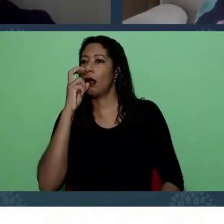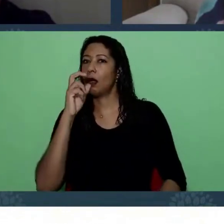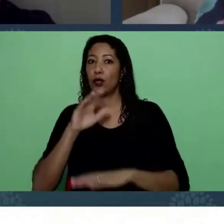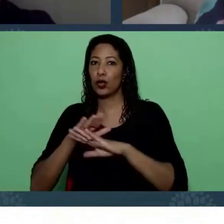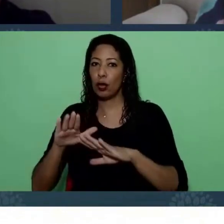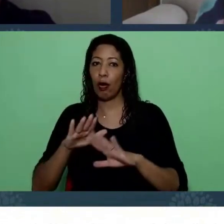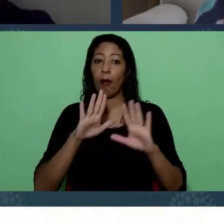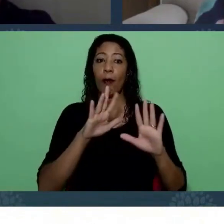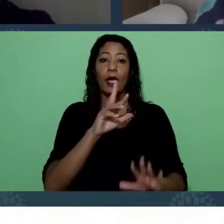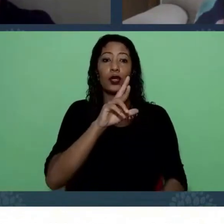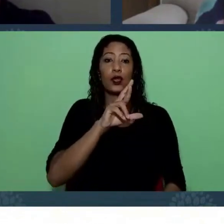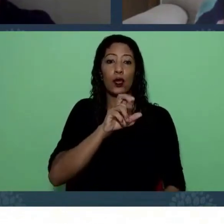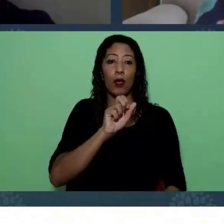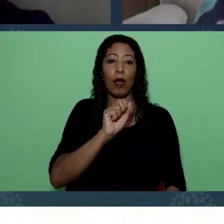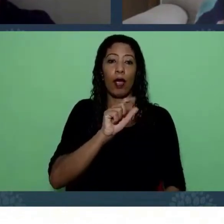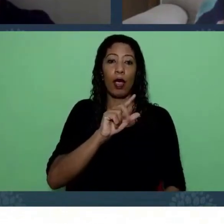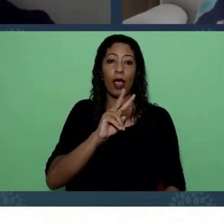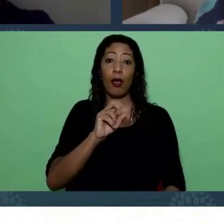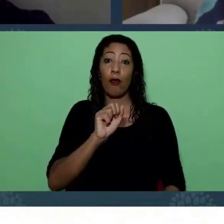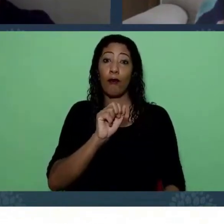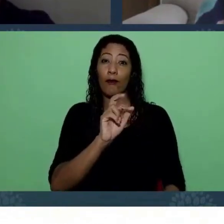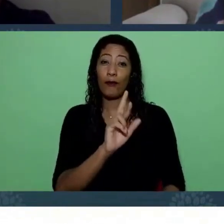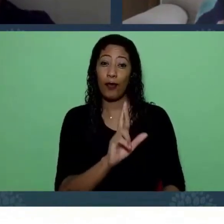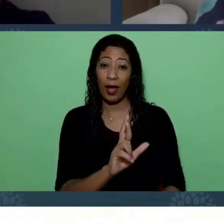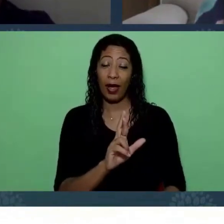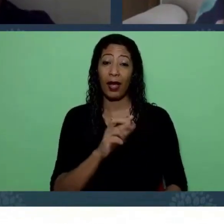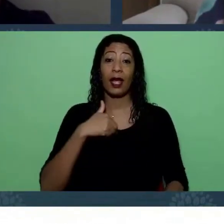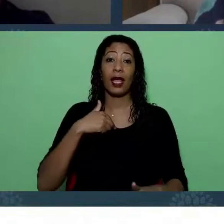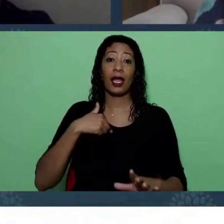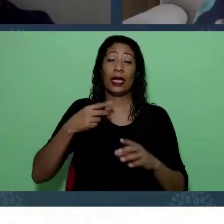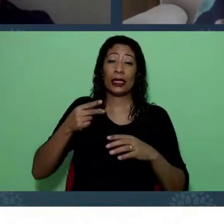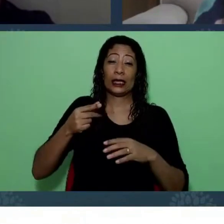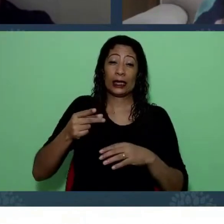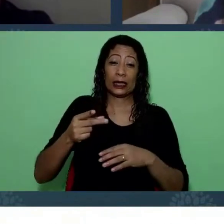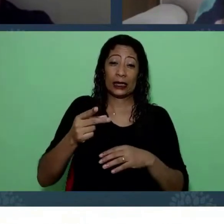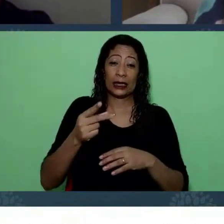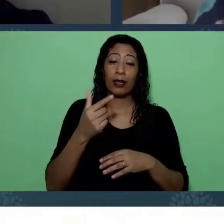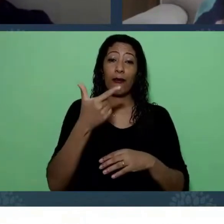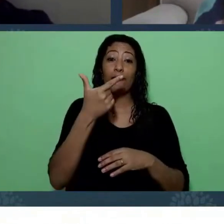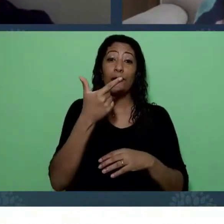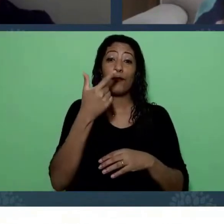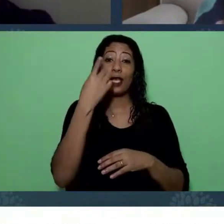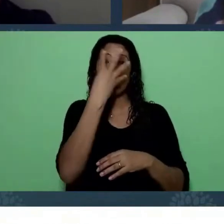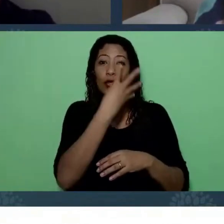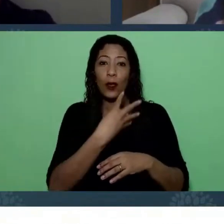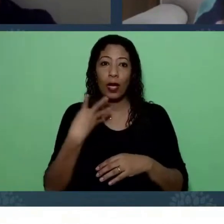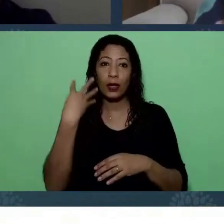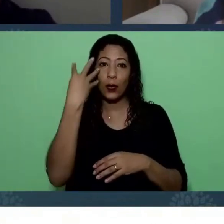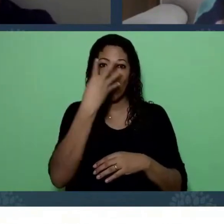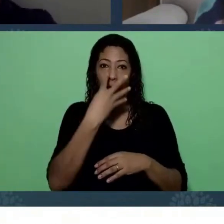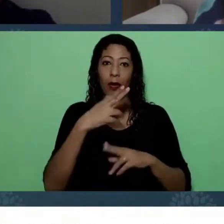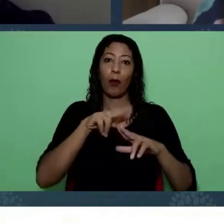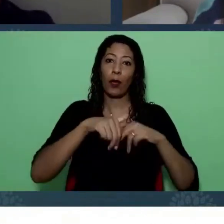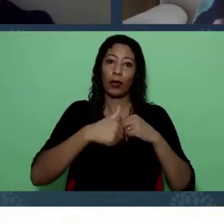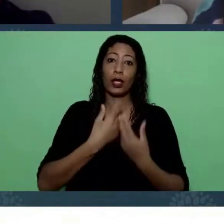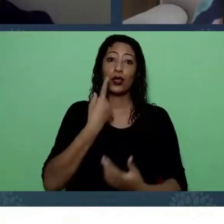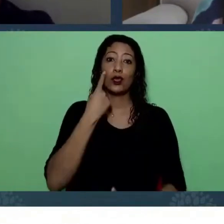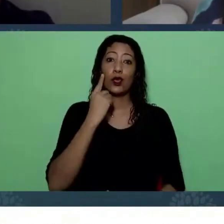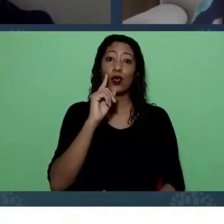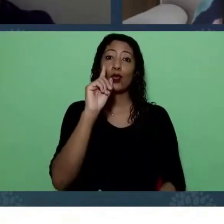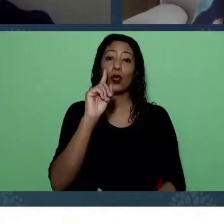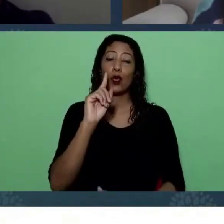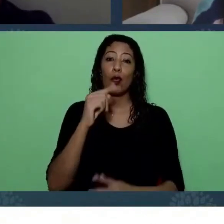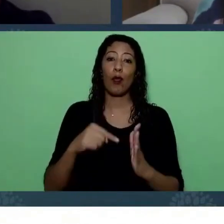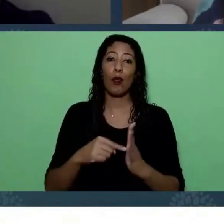Relvar, ele tem uma ação de muito longa duração, de 24 horas, por isso que ele é usado só uma vez ao dia, mas ele demora um pouco para poder